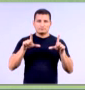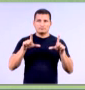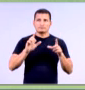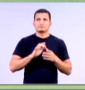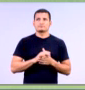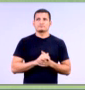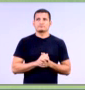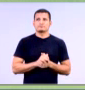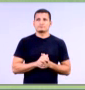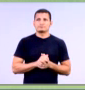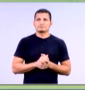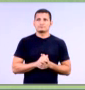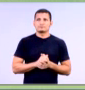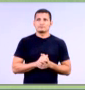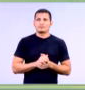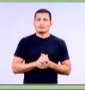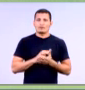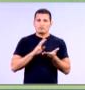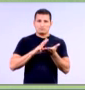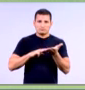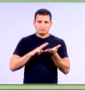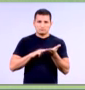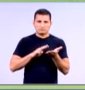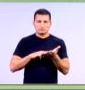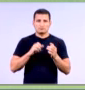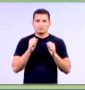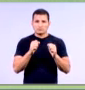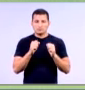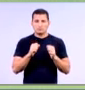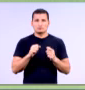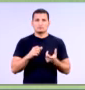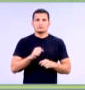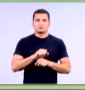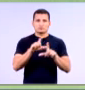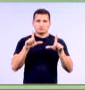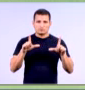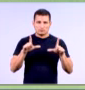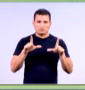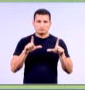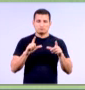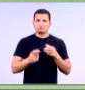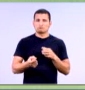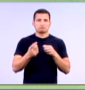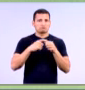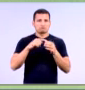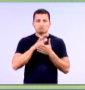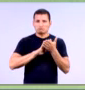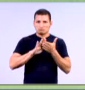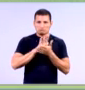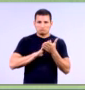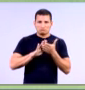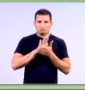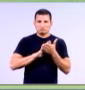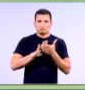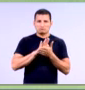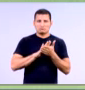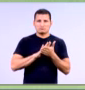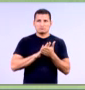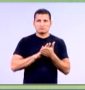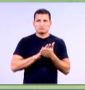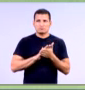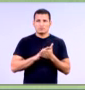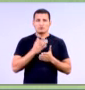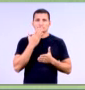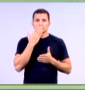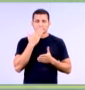método, né? Um método, ele pode executar e não retornar nada, né? Então, o tipo